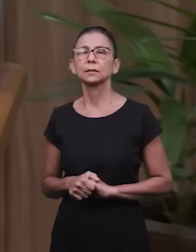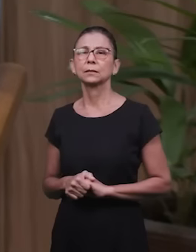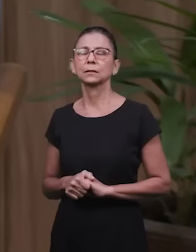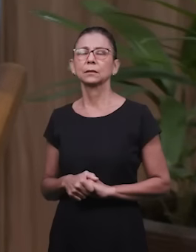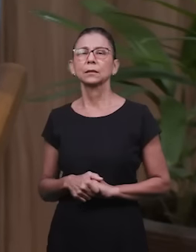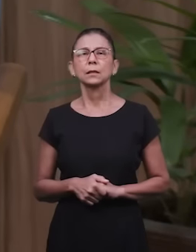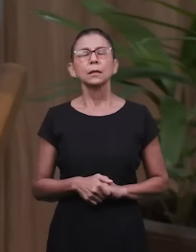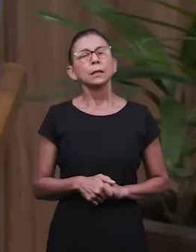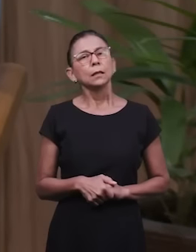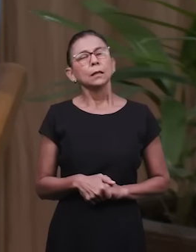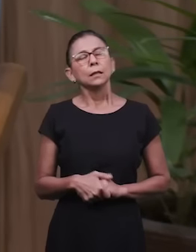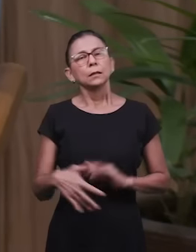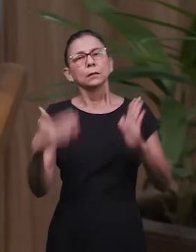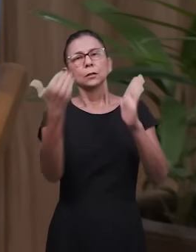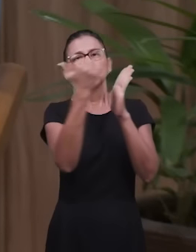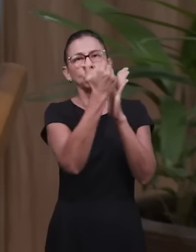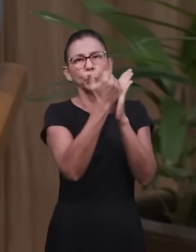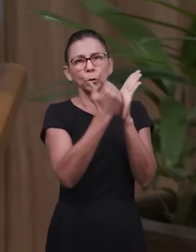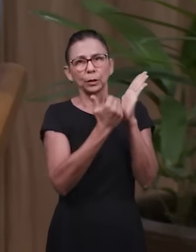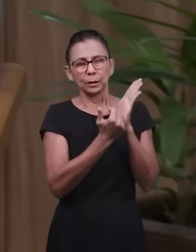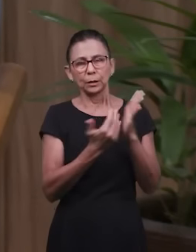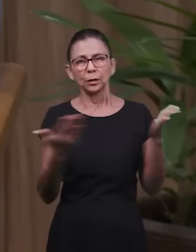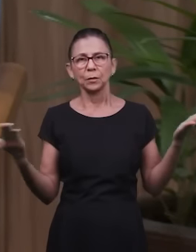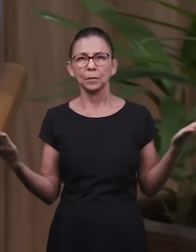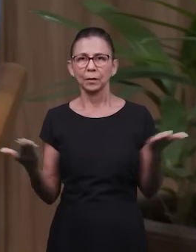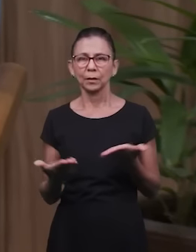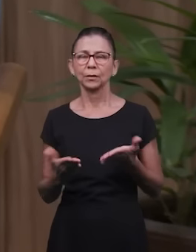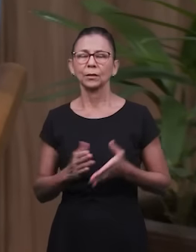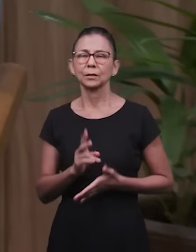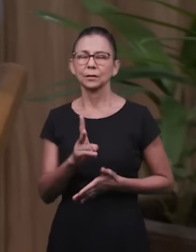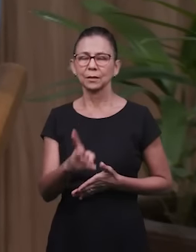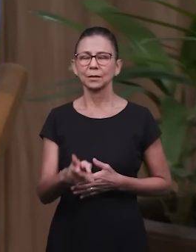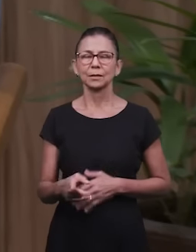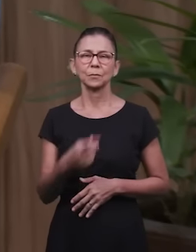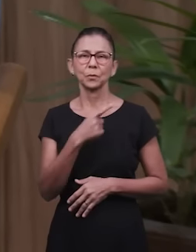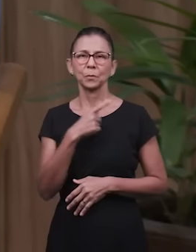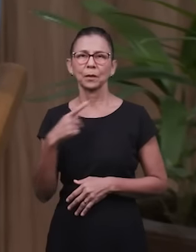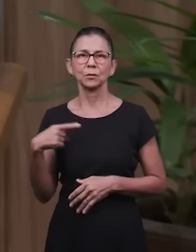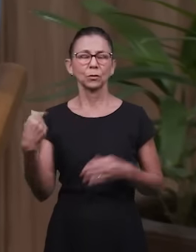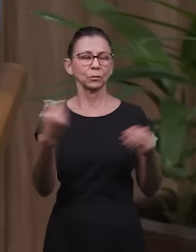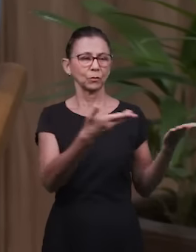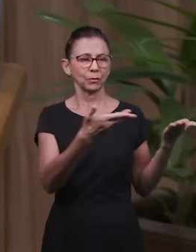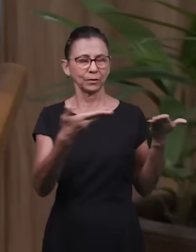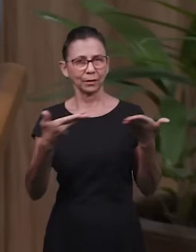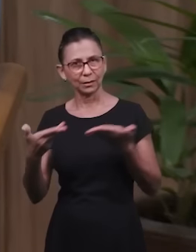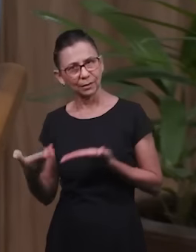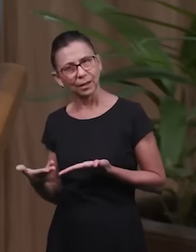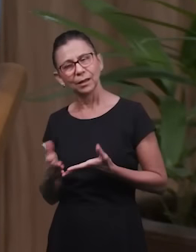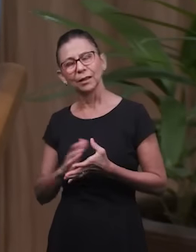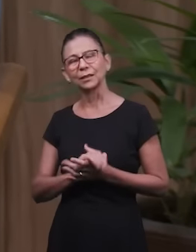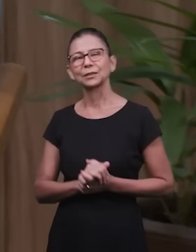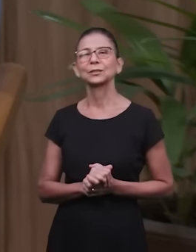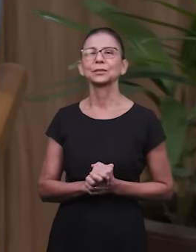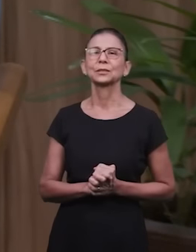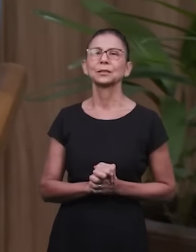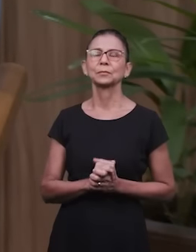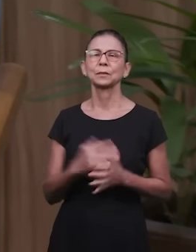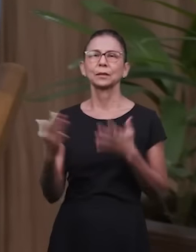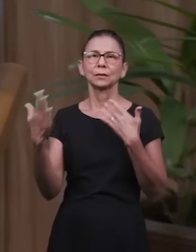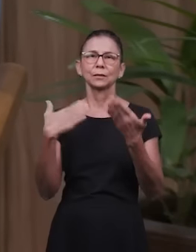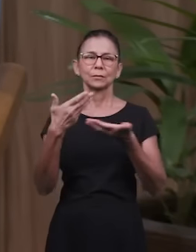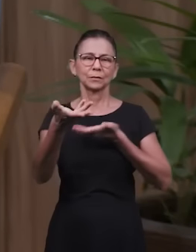cada edição desse programa, nós temos sempre um pastor convidado para conversar conosco, para falar acerca do